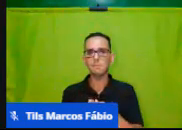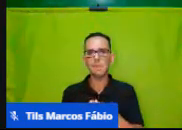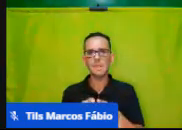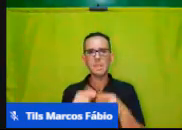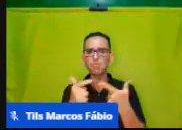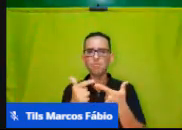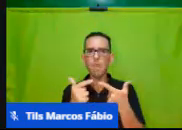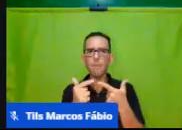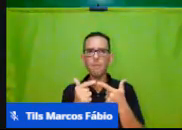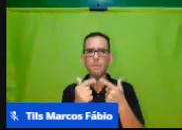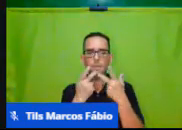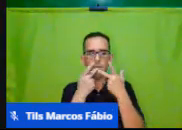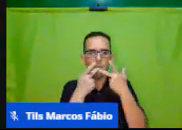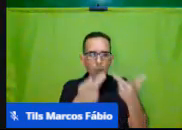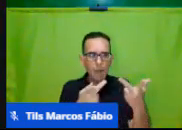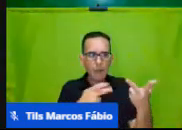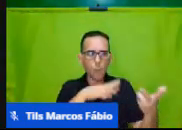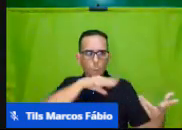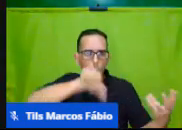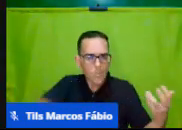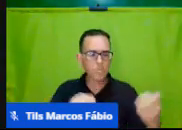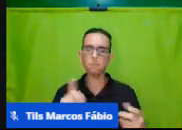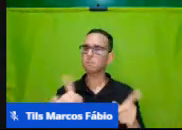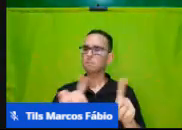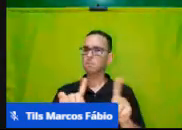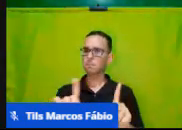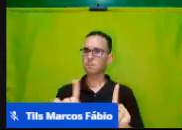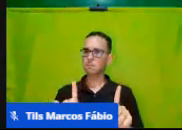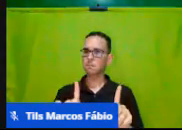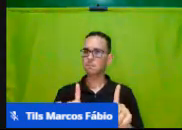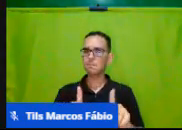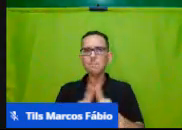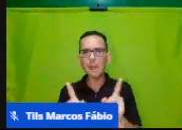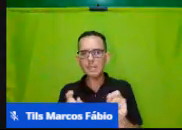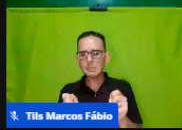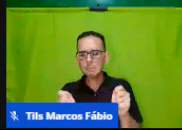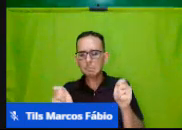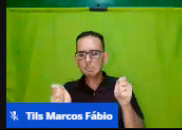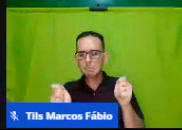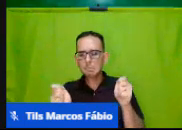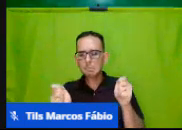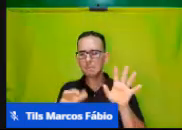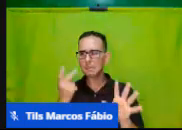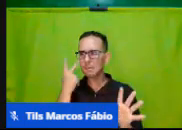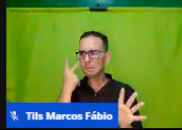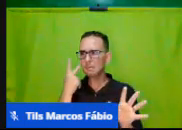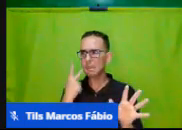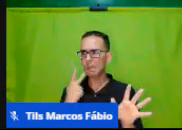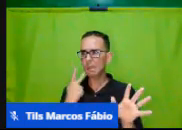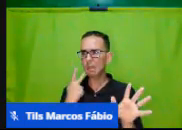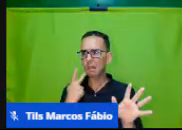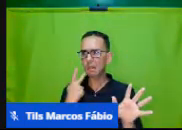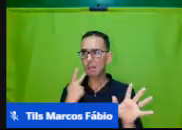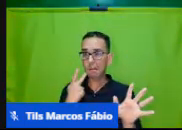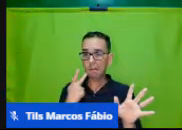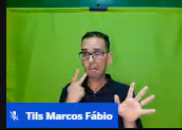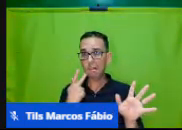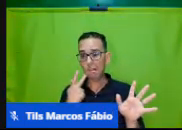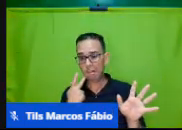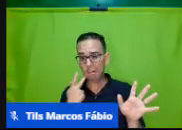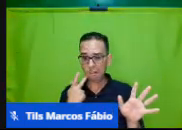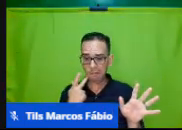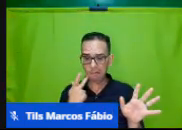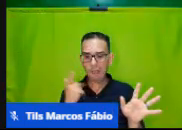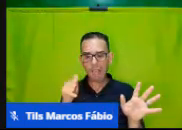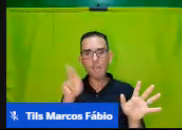ruim, graças a Deus, mas pode ser que ficou envergonhado, né, e não quis comentar. Mas, assim, é o que eu tenho me